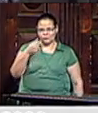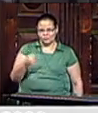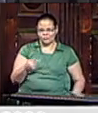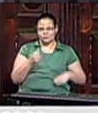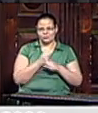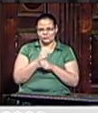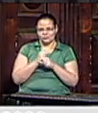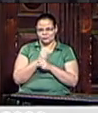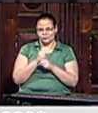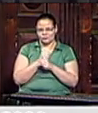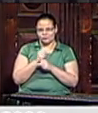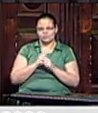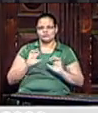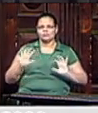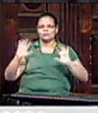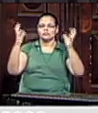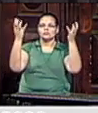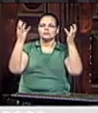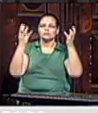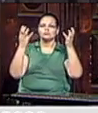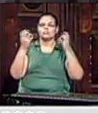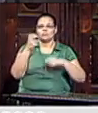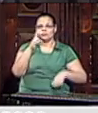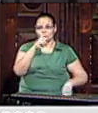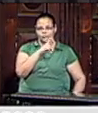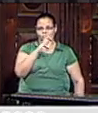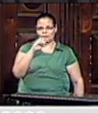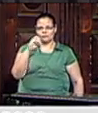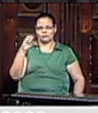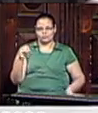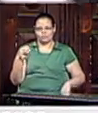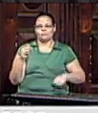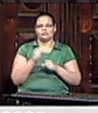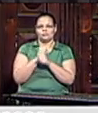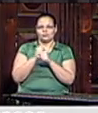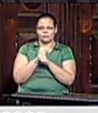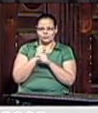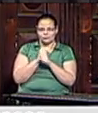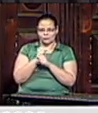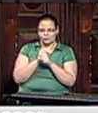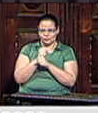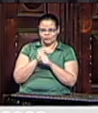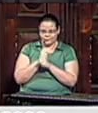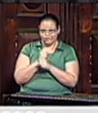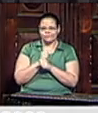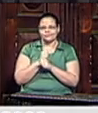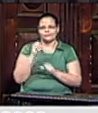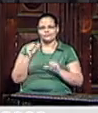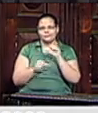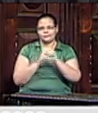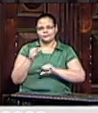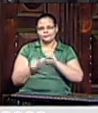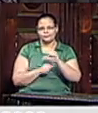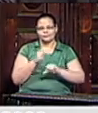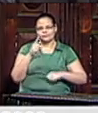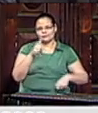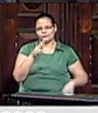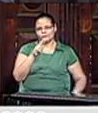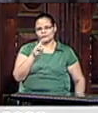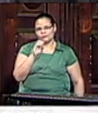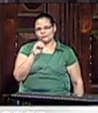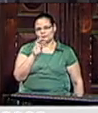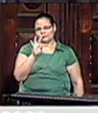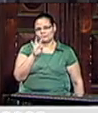de comemoração dos 500 anos da Reforma Protestante.